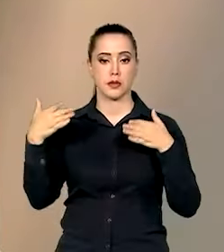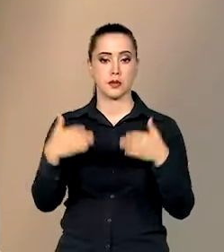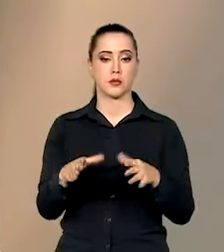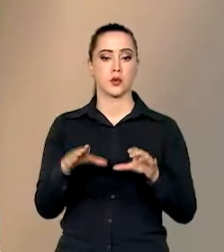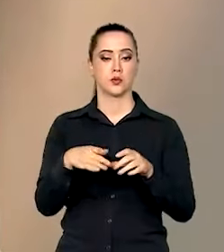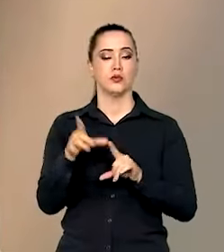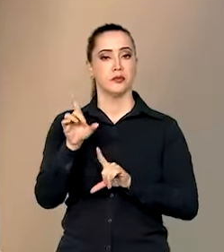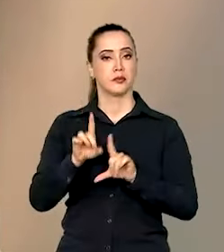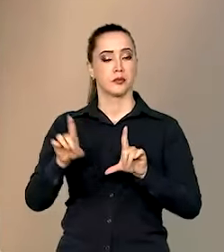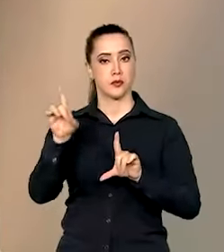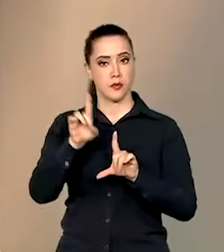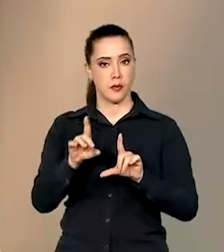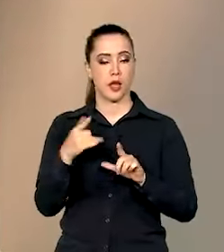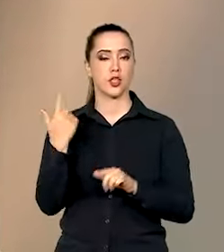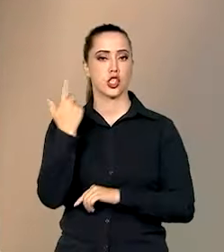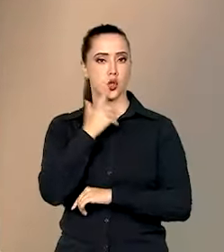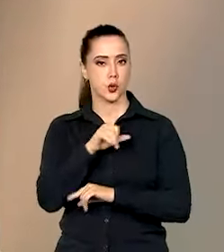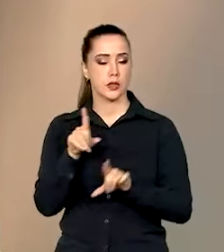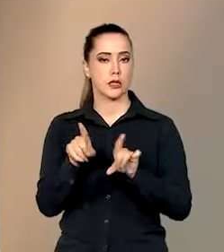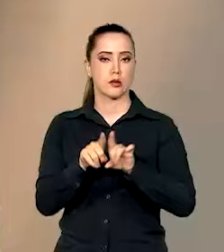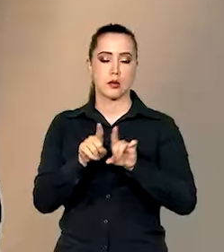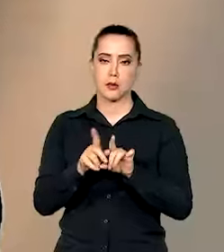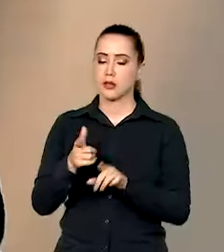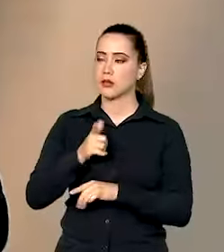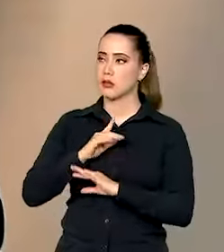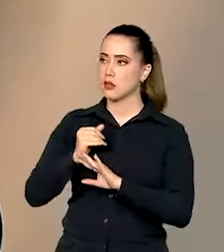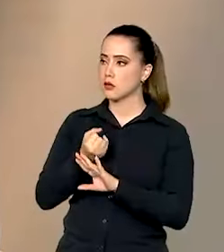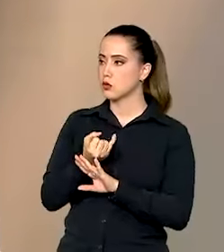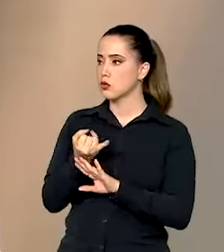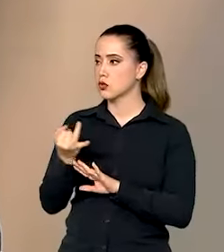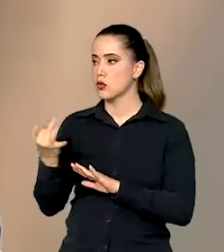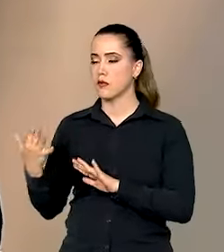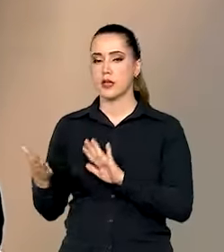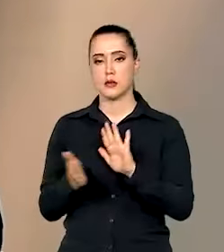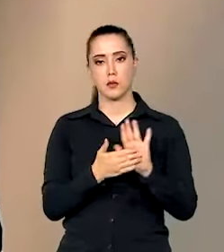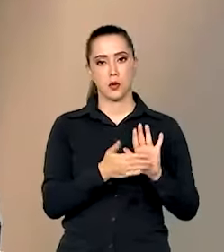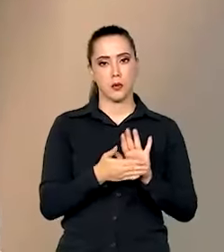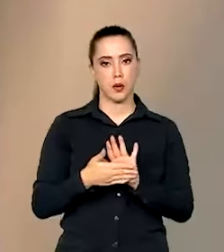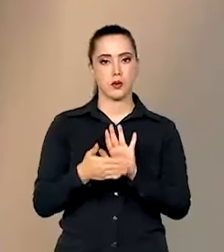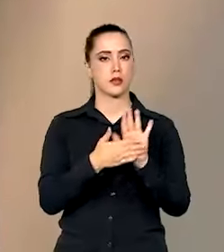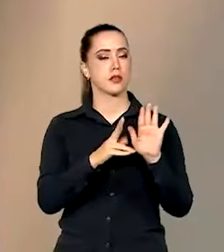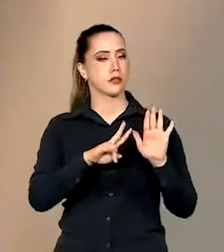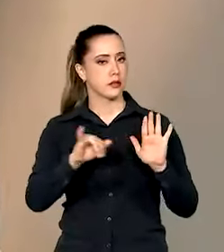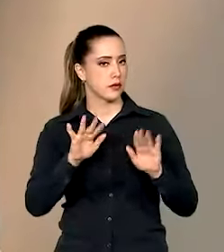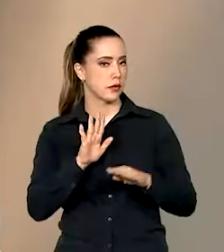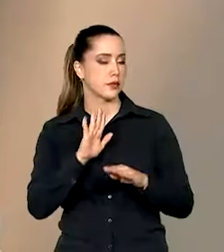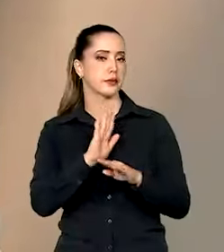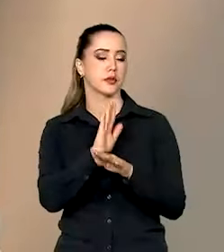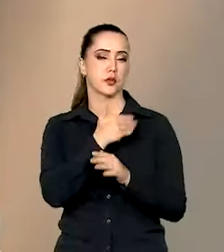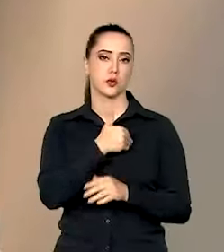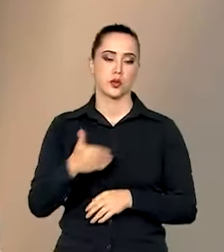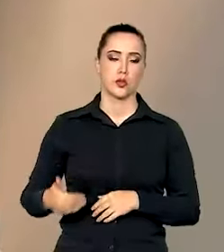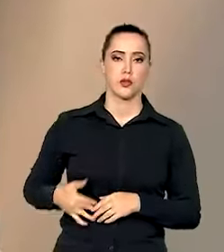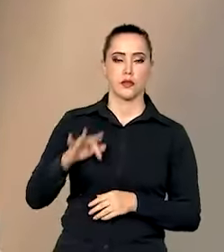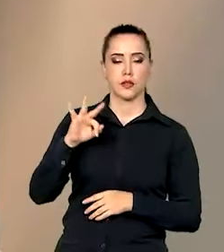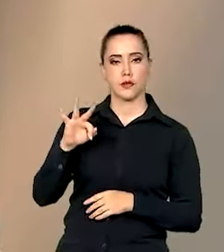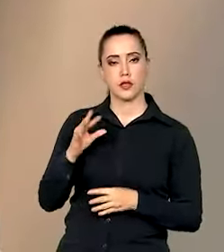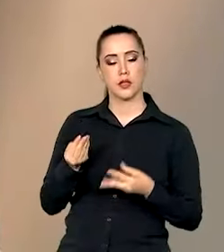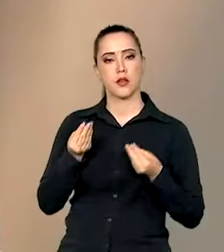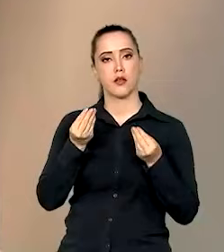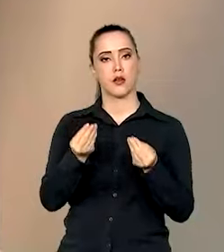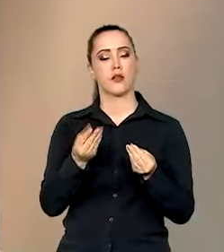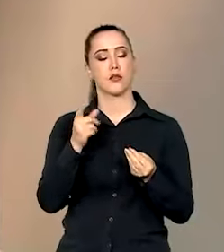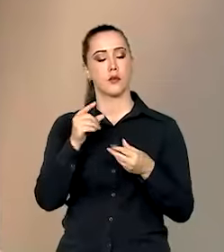digitais. A gente está conseguindo ter uma série de propostas que vai ajudar o governo federal a orientar a política